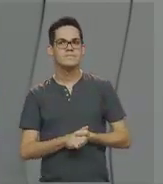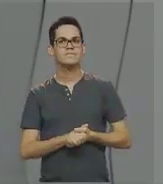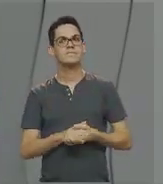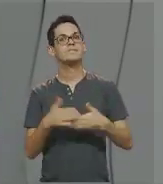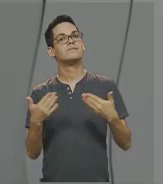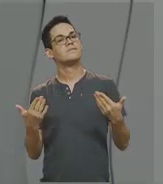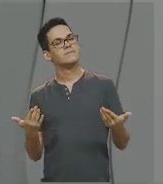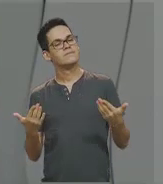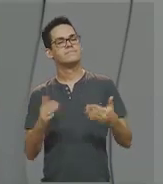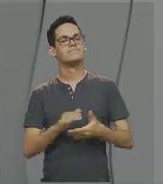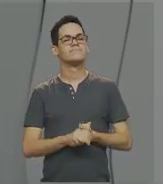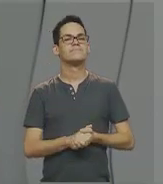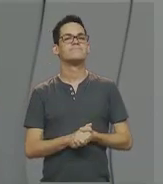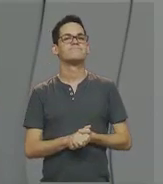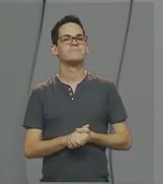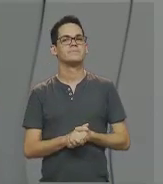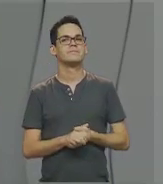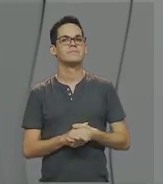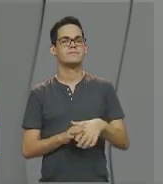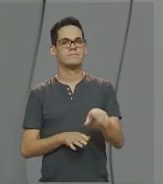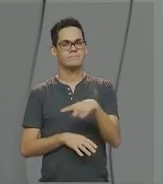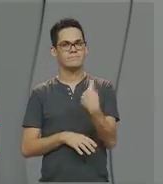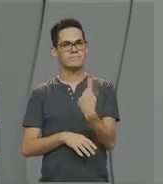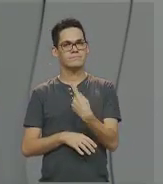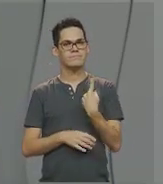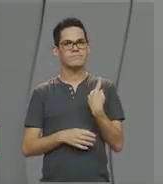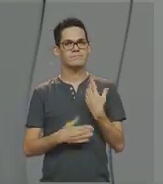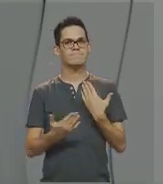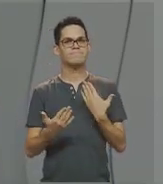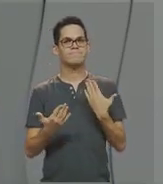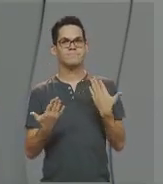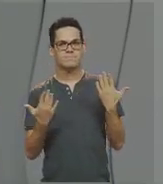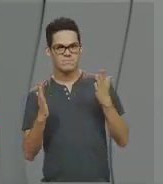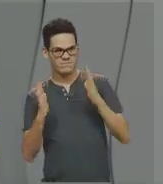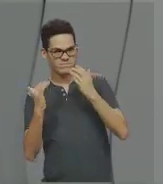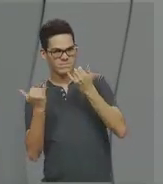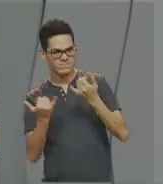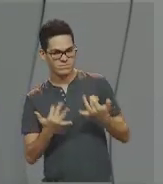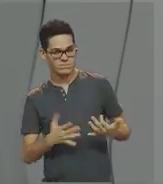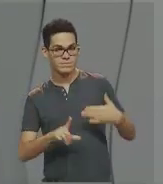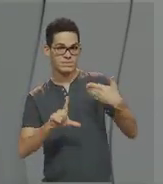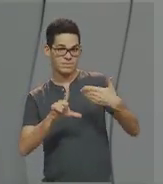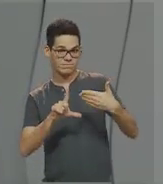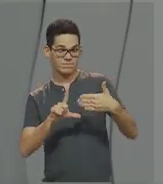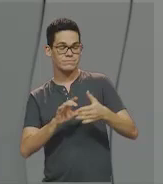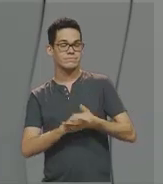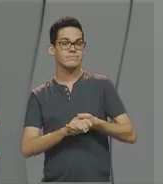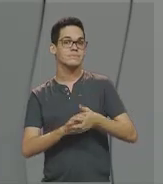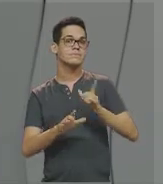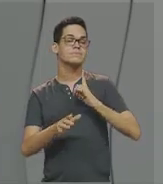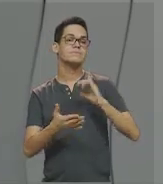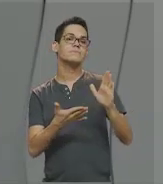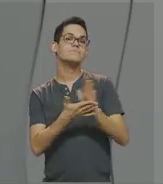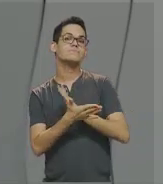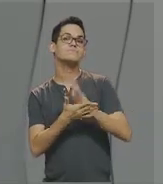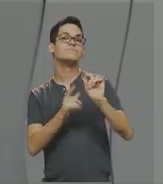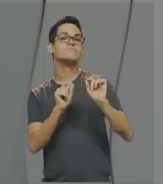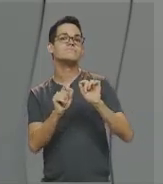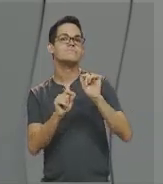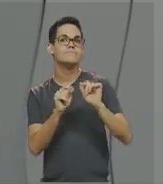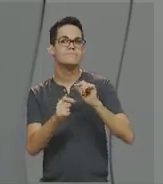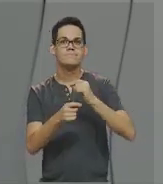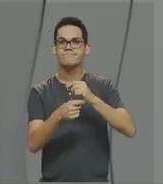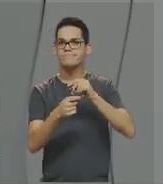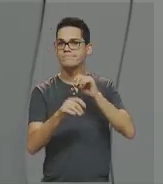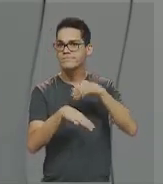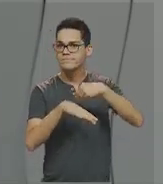E aí, como a gente pôde conversar também na nossa aula, ela também vai ter funções específicas, né? Esses movimentos, eles vão